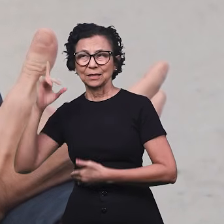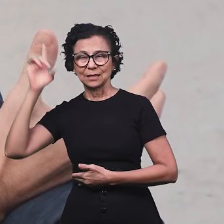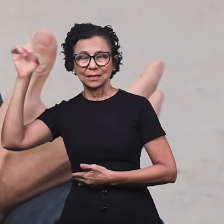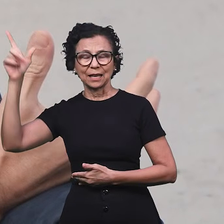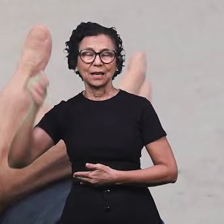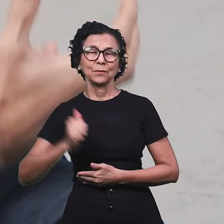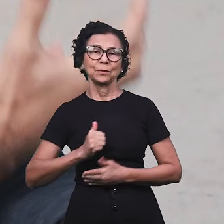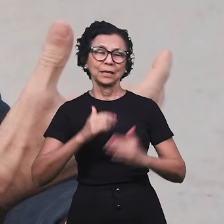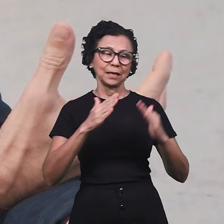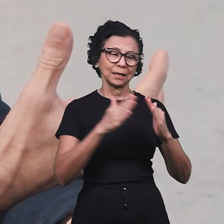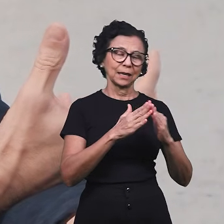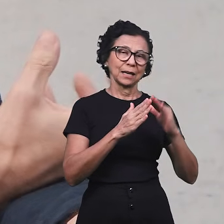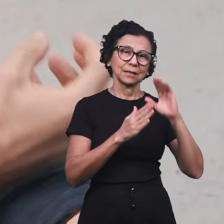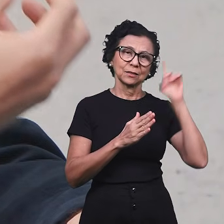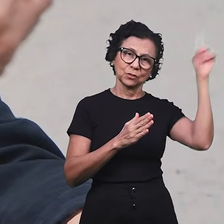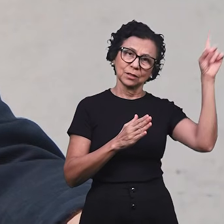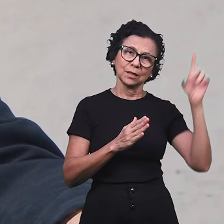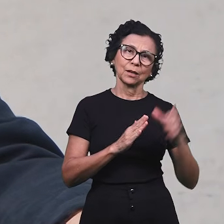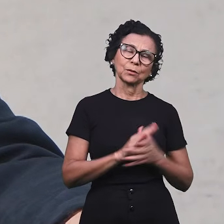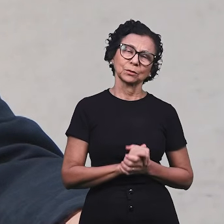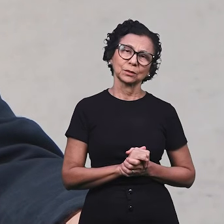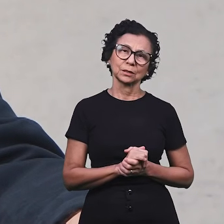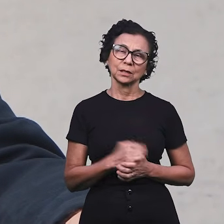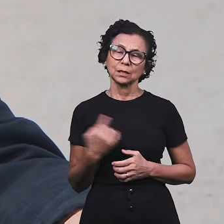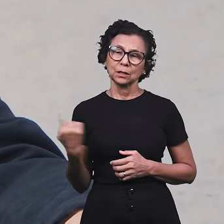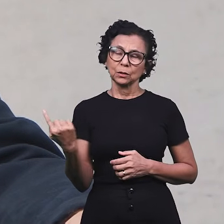a casa de Deus, porque